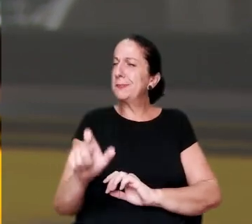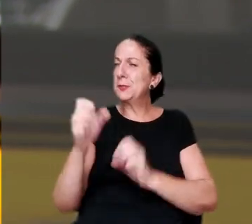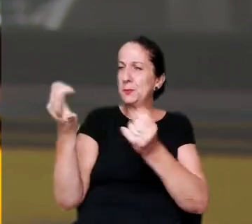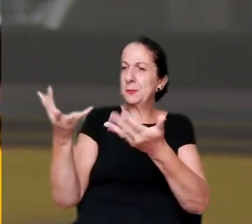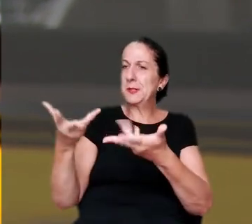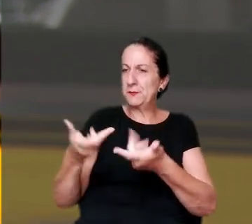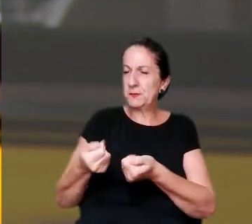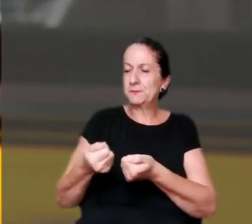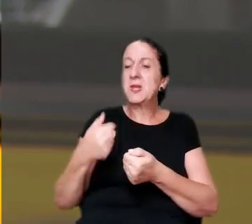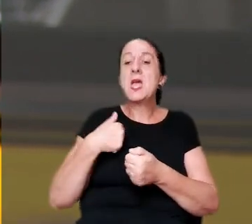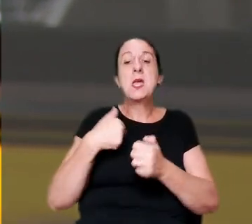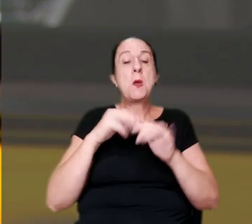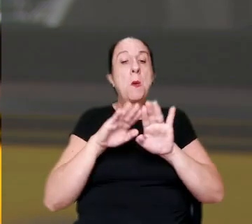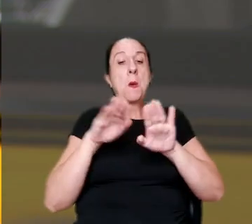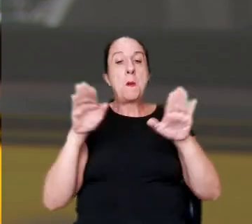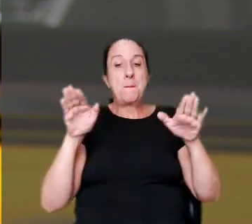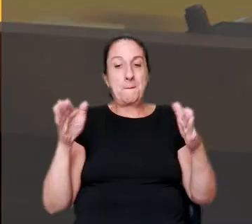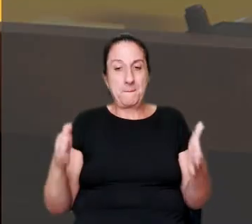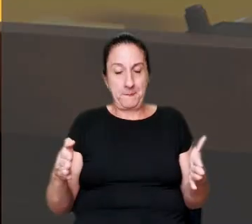daquele homem. Eu estarei na mesa.